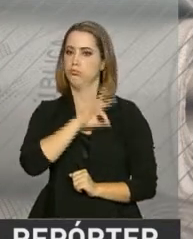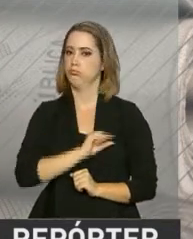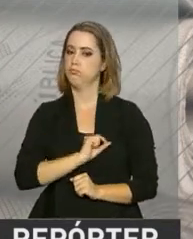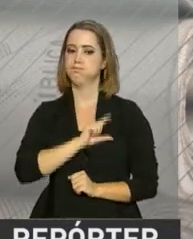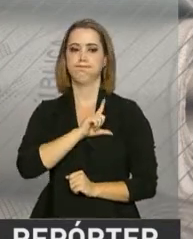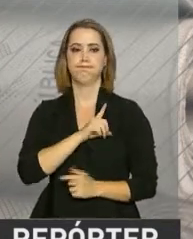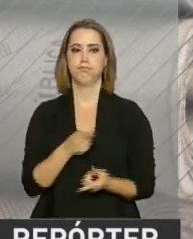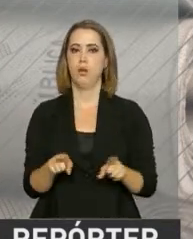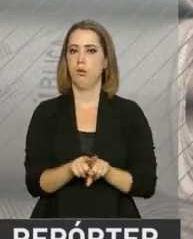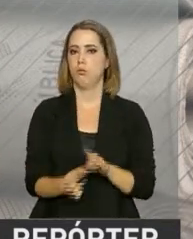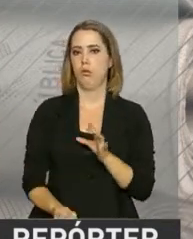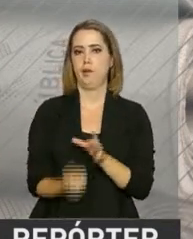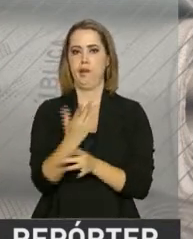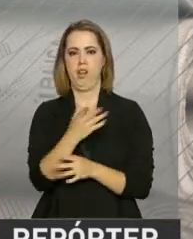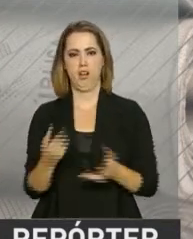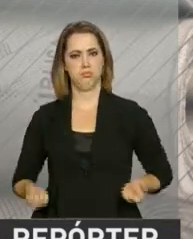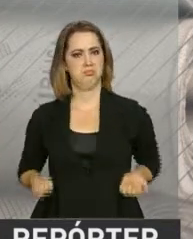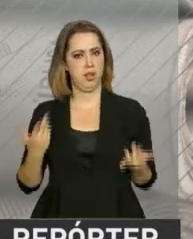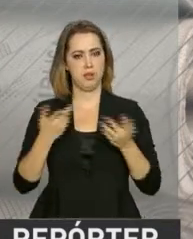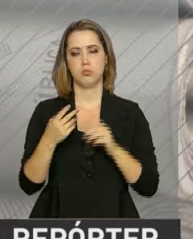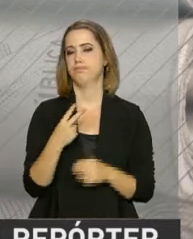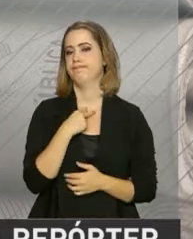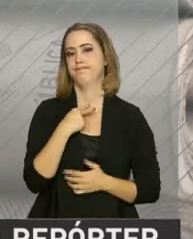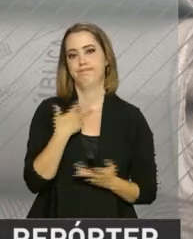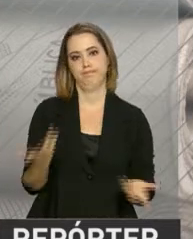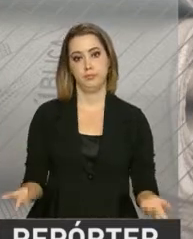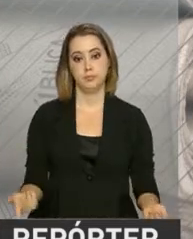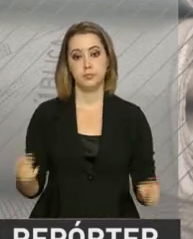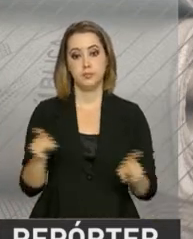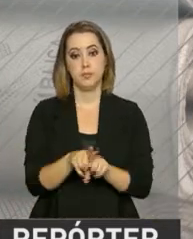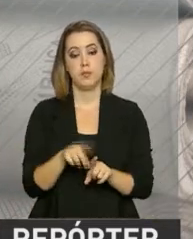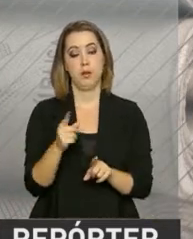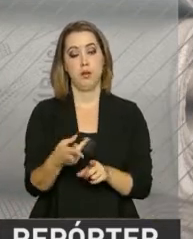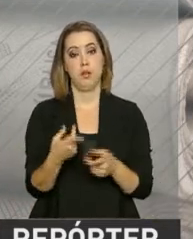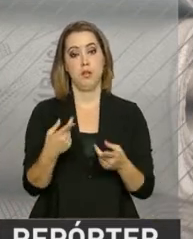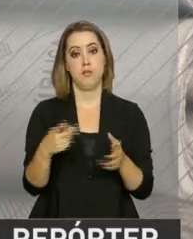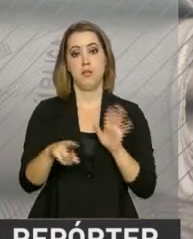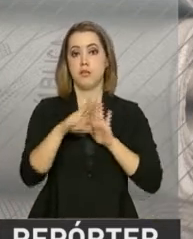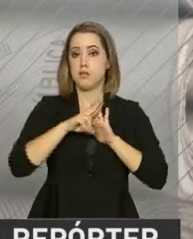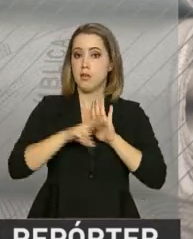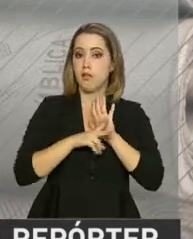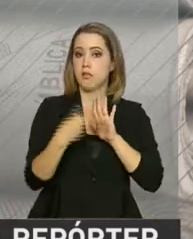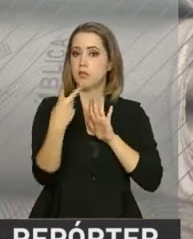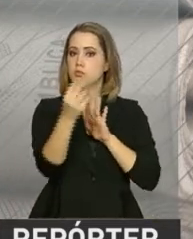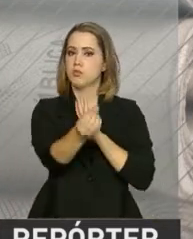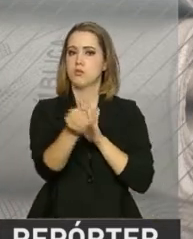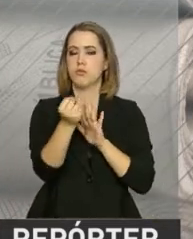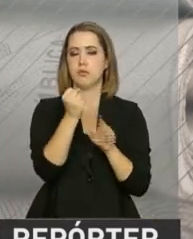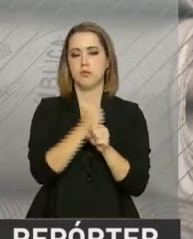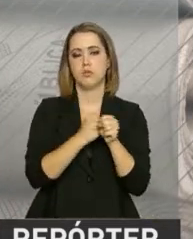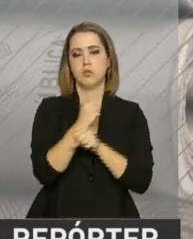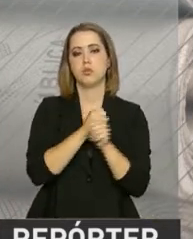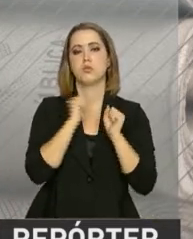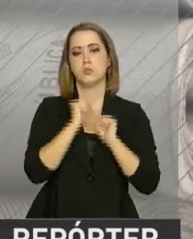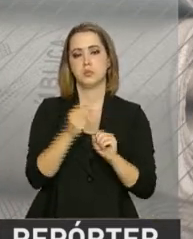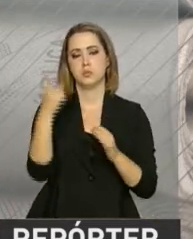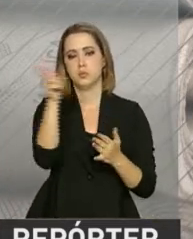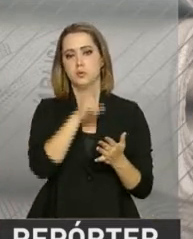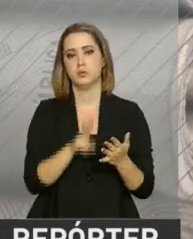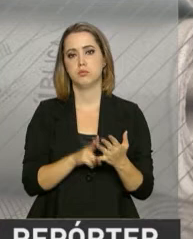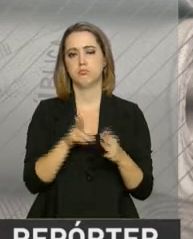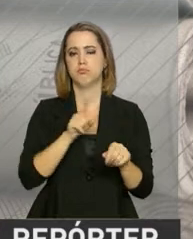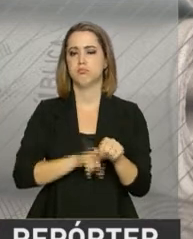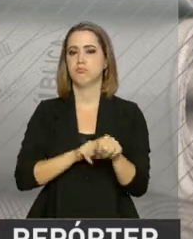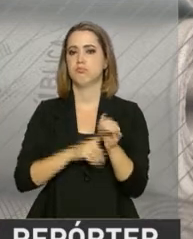criar despesas até que volte a respeitar o limite de gastos. As regras valem por 20 anos, mas poderão ser revistas no